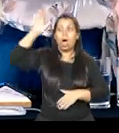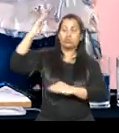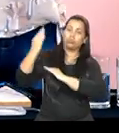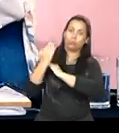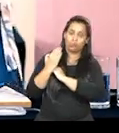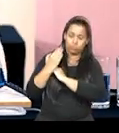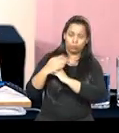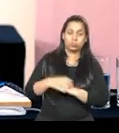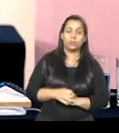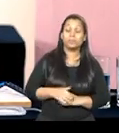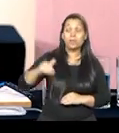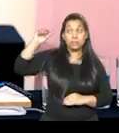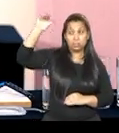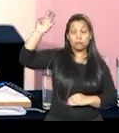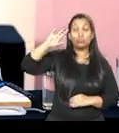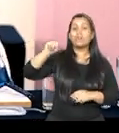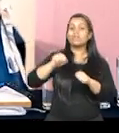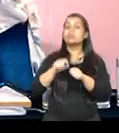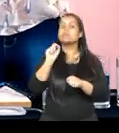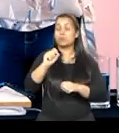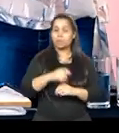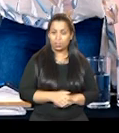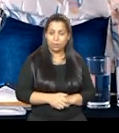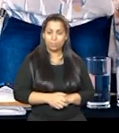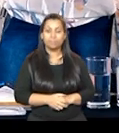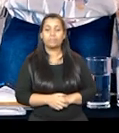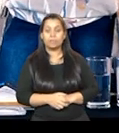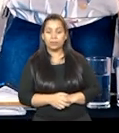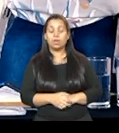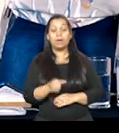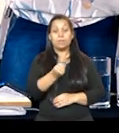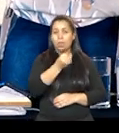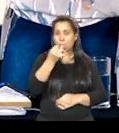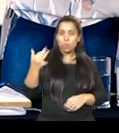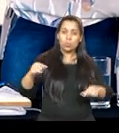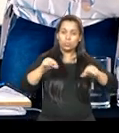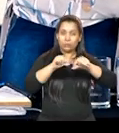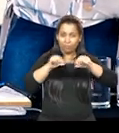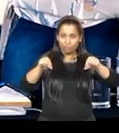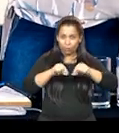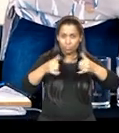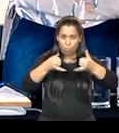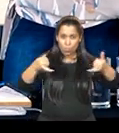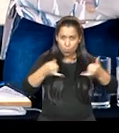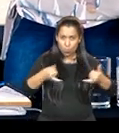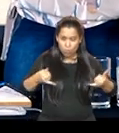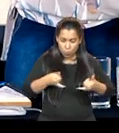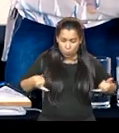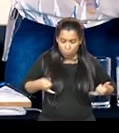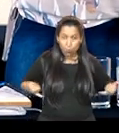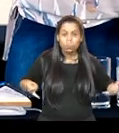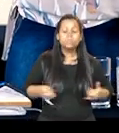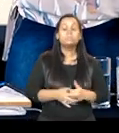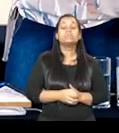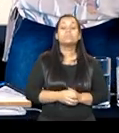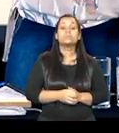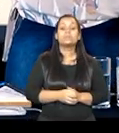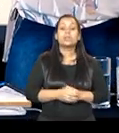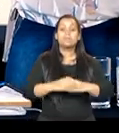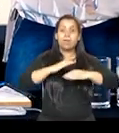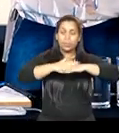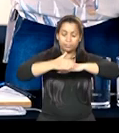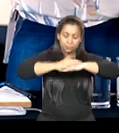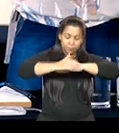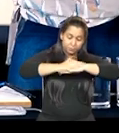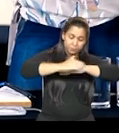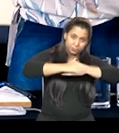ok? Esse adulto vai fazer o quê? Ele vai pegar alguns fios, dois fios, vai